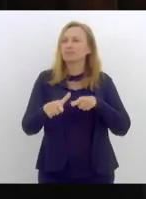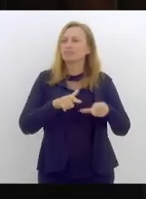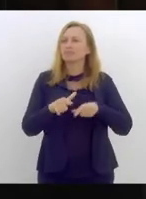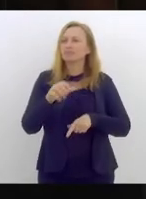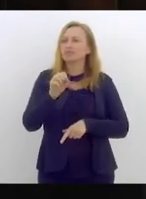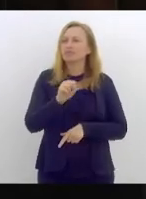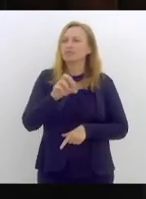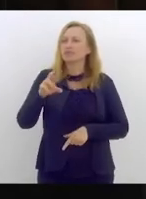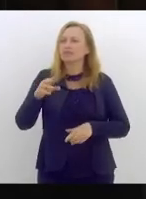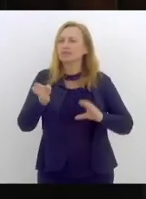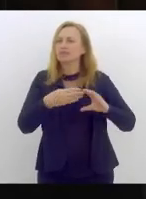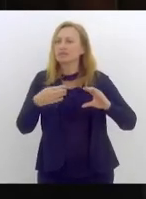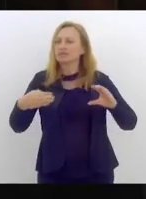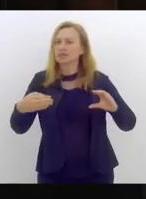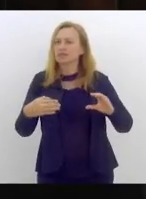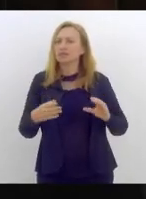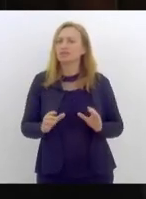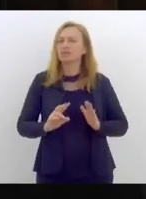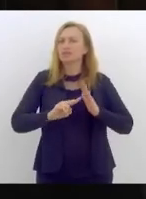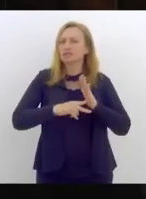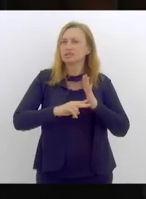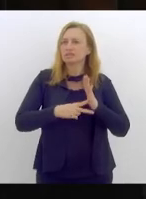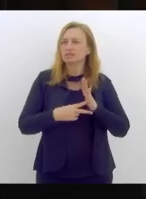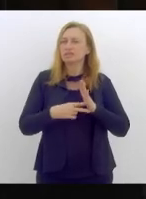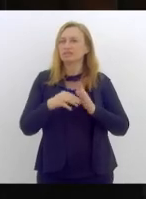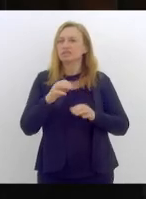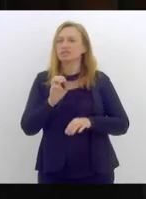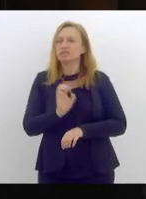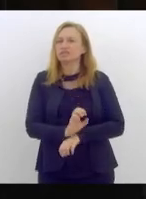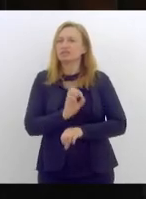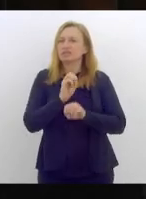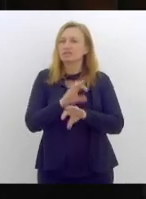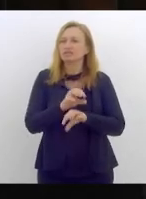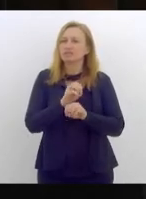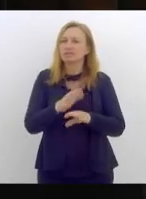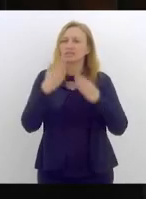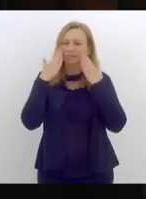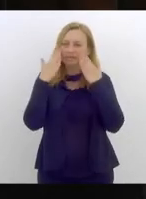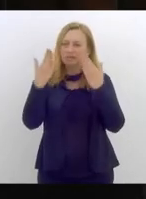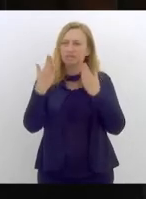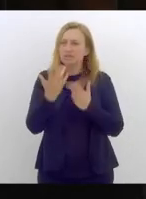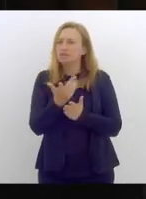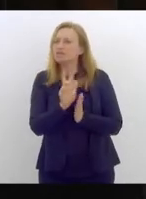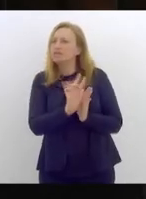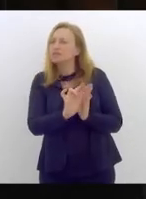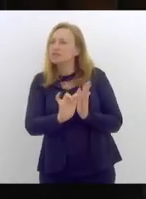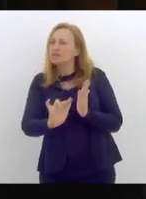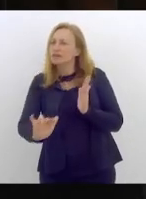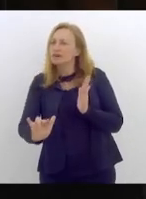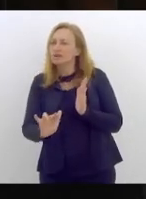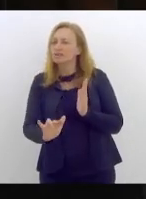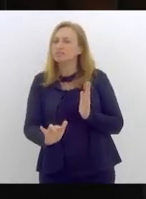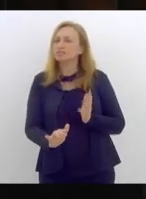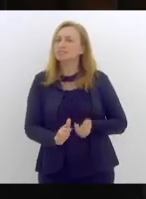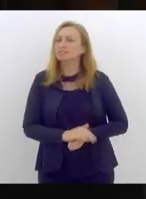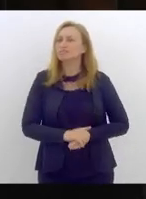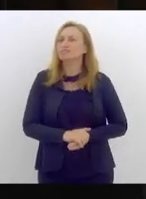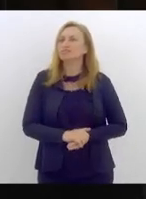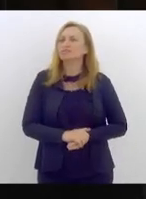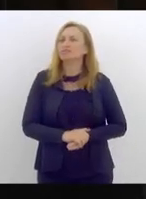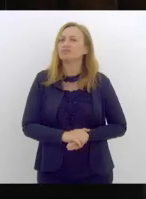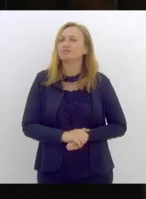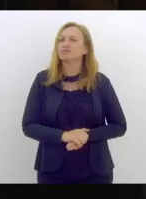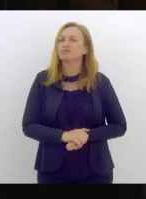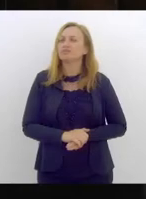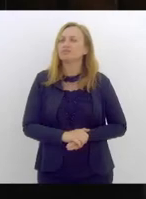âmbito do CEP do Sindicato Estadual dos profissionais da educação que apresenta uma série de argumentos na forma eh